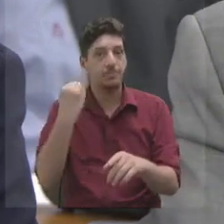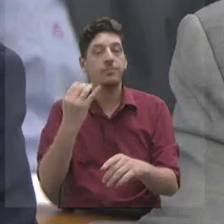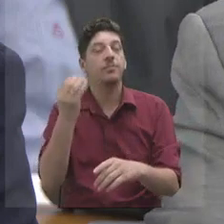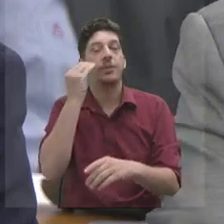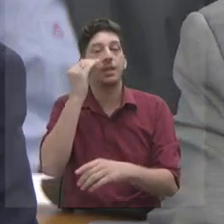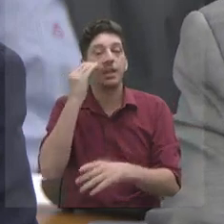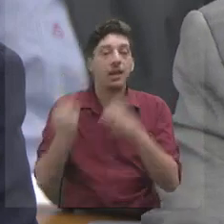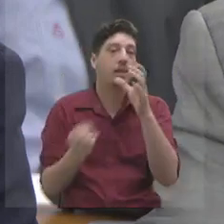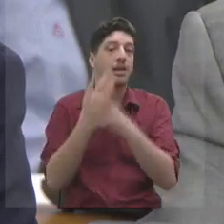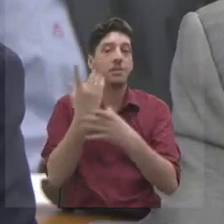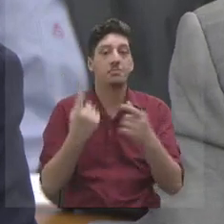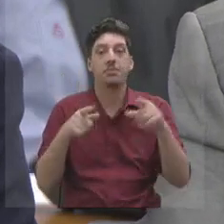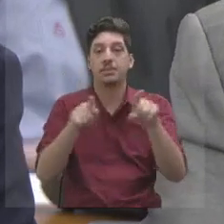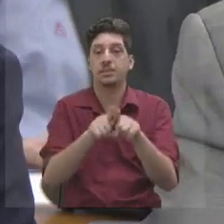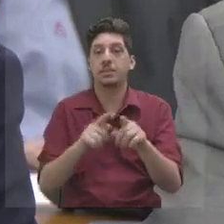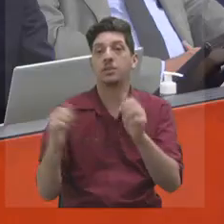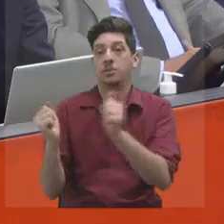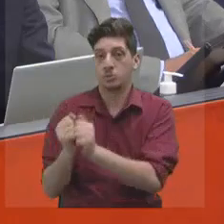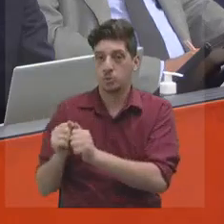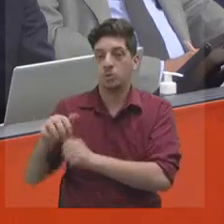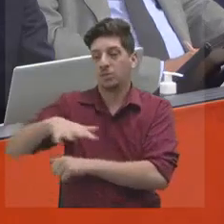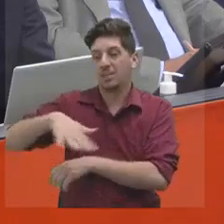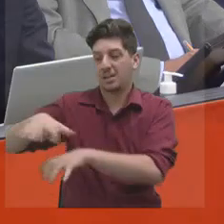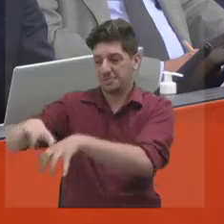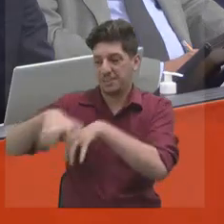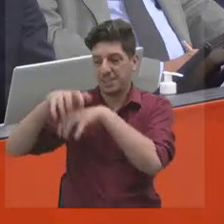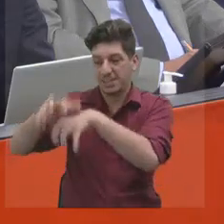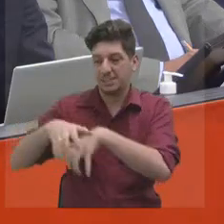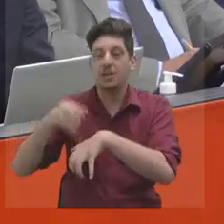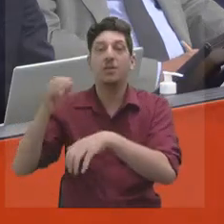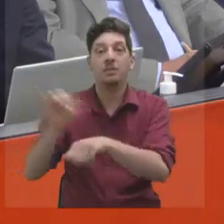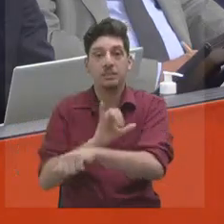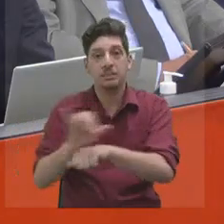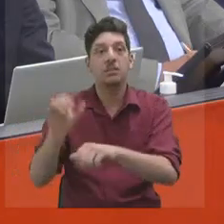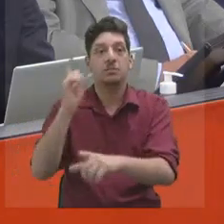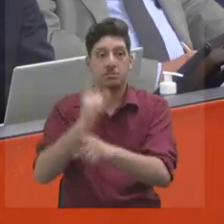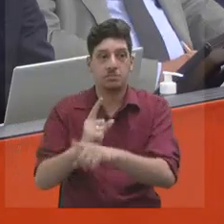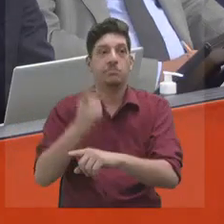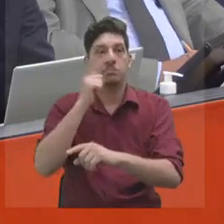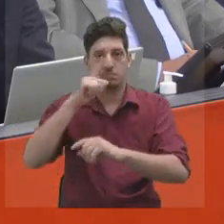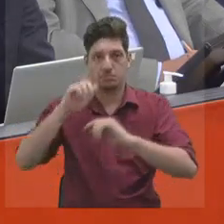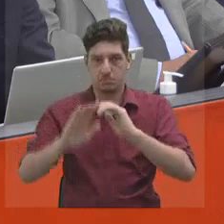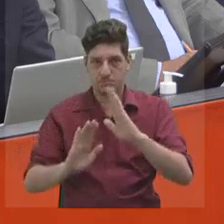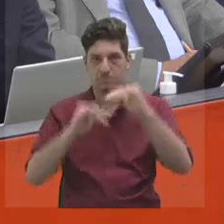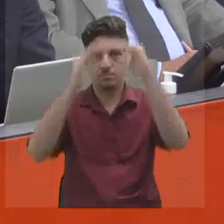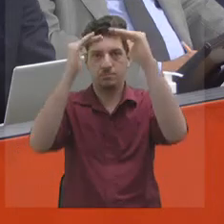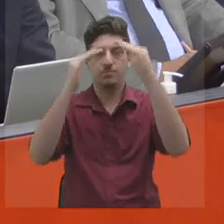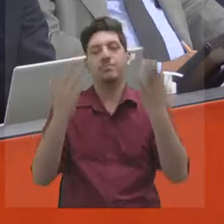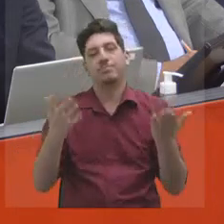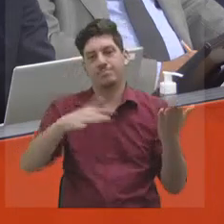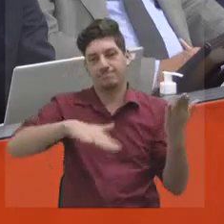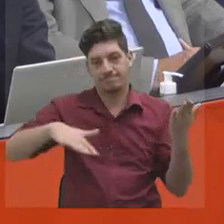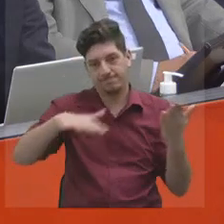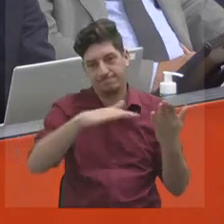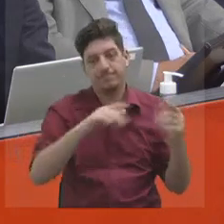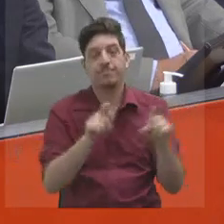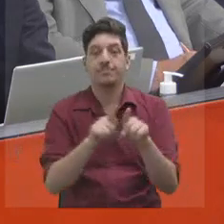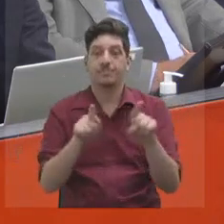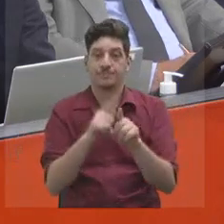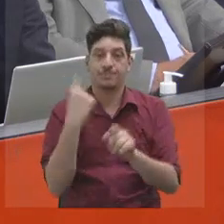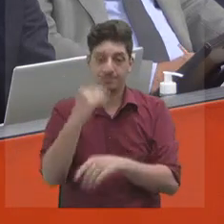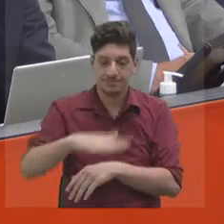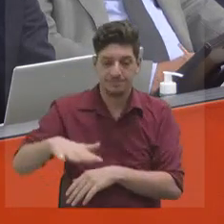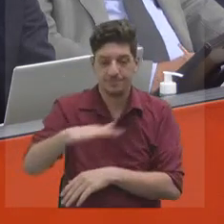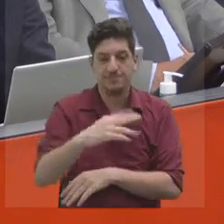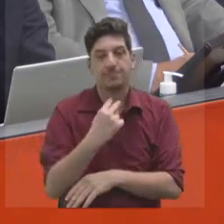com o próprio setor buscarmos os caminhos para que a gente possa desenvolver as nossas regiões e a nossa região não pode mais uma